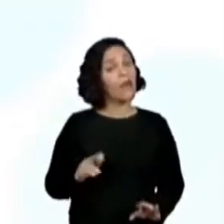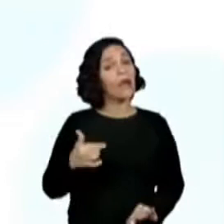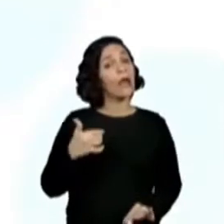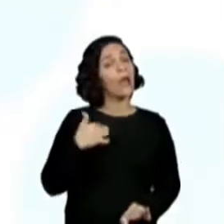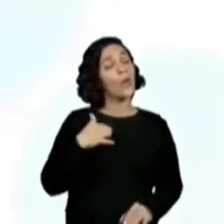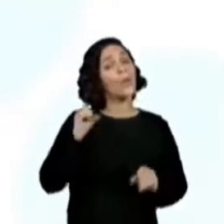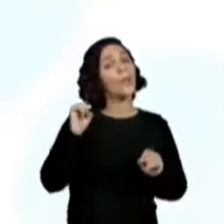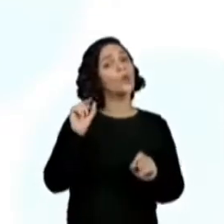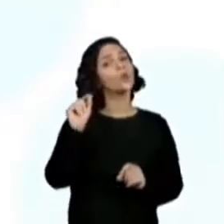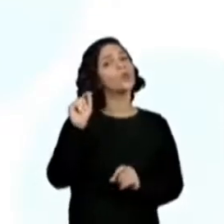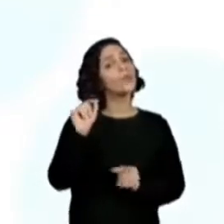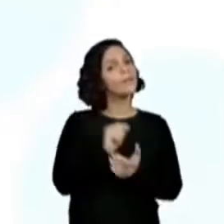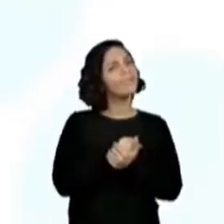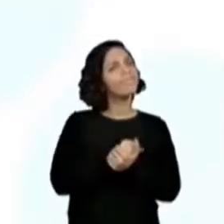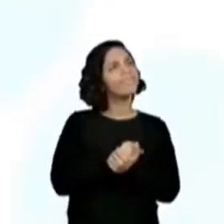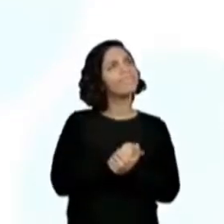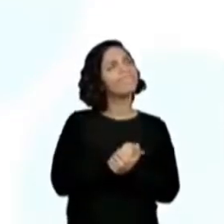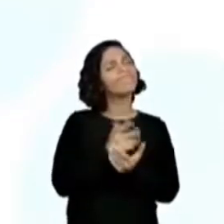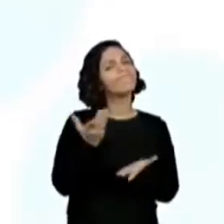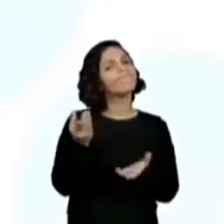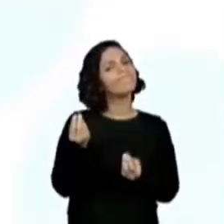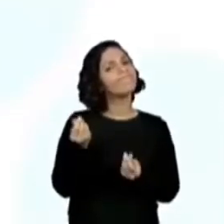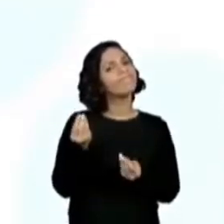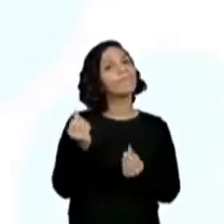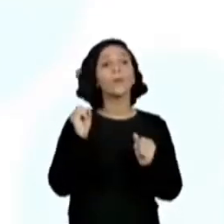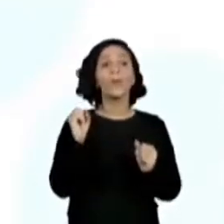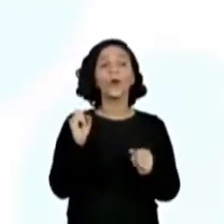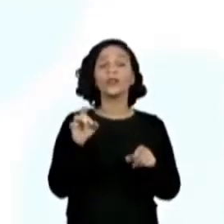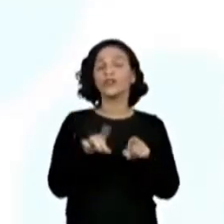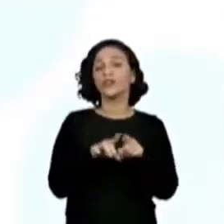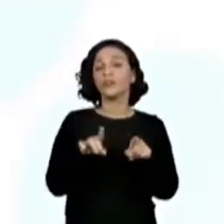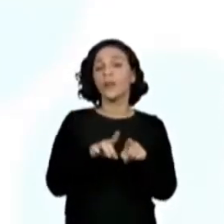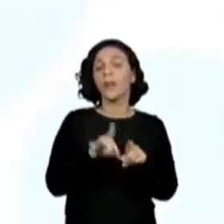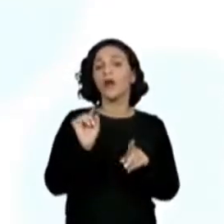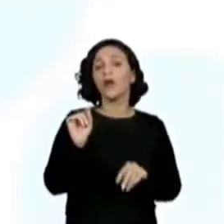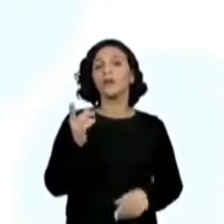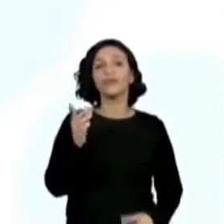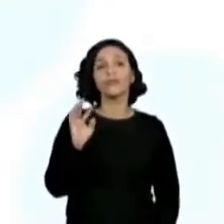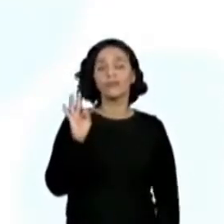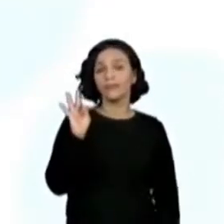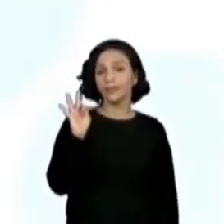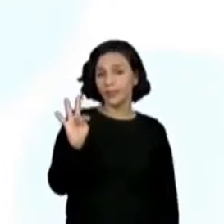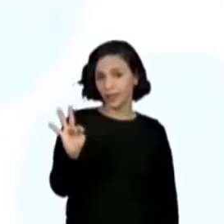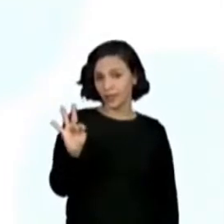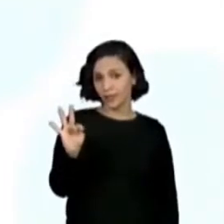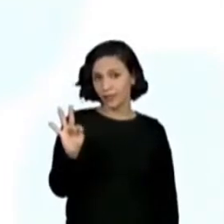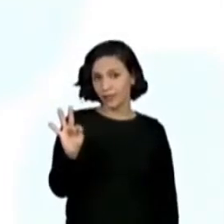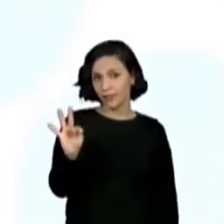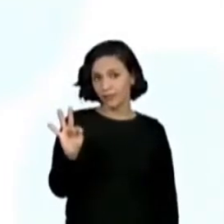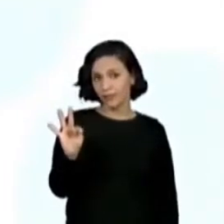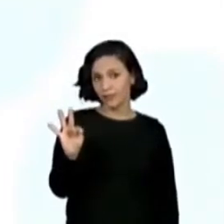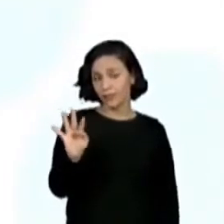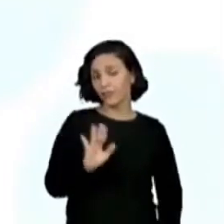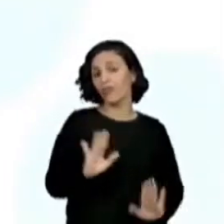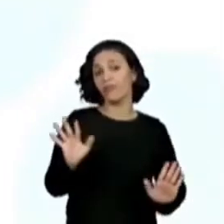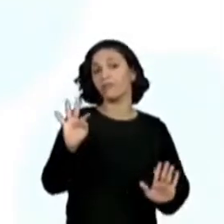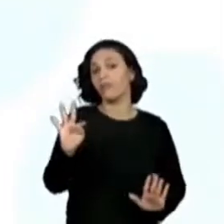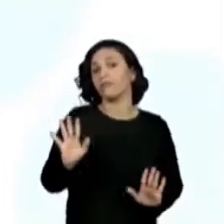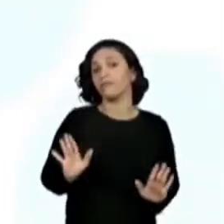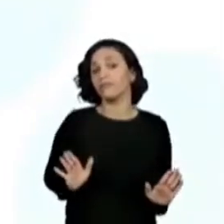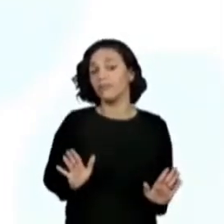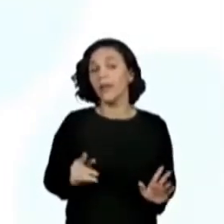Eu poderia fazer o quê, pro? Colocar o F, o T ali, né? Certo? Uhum. Porque no